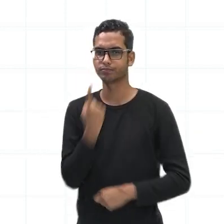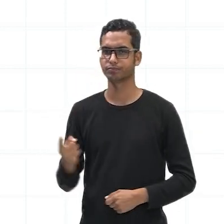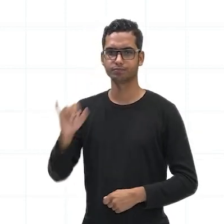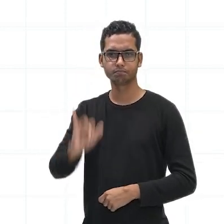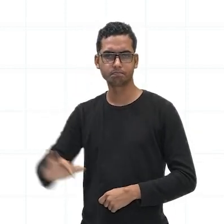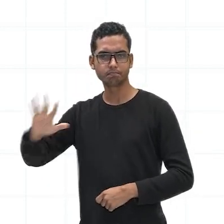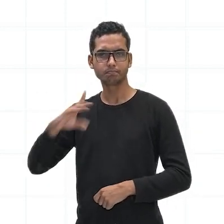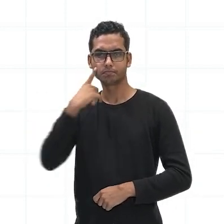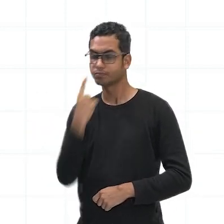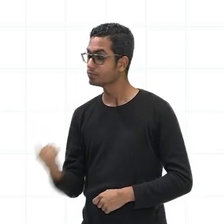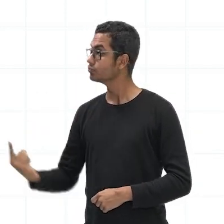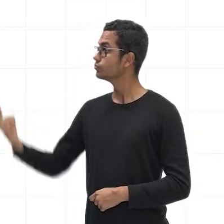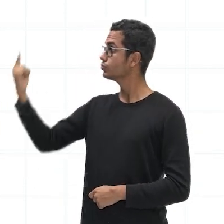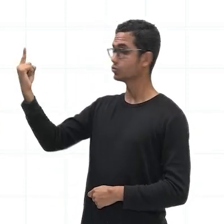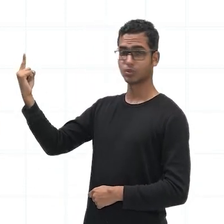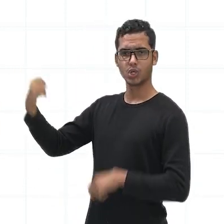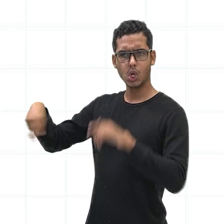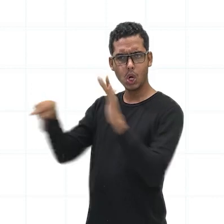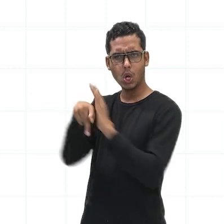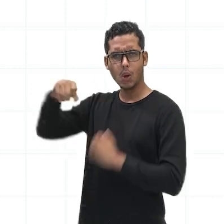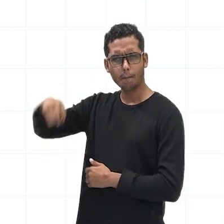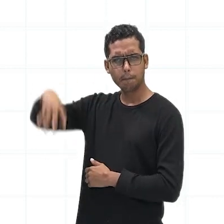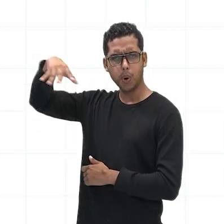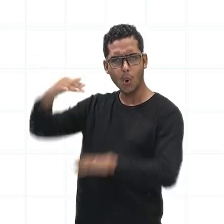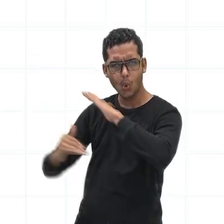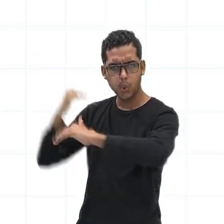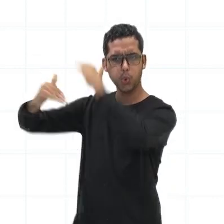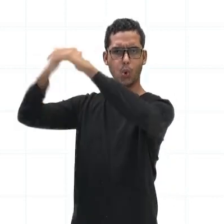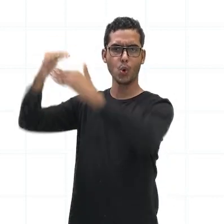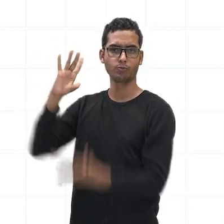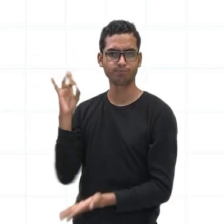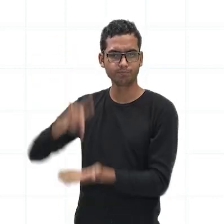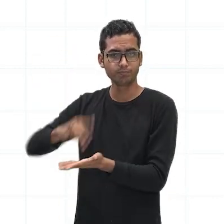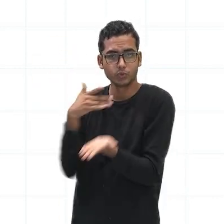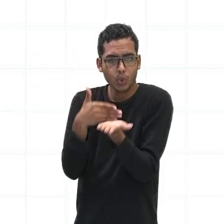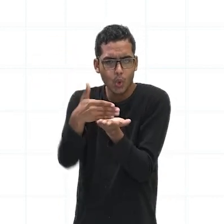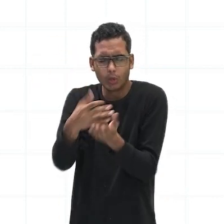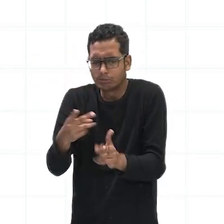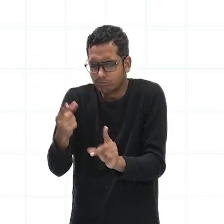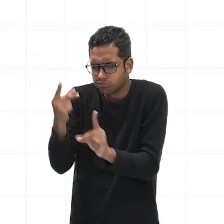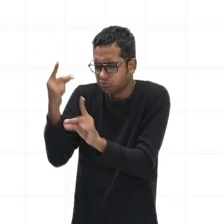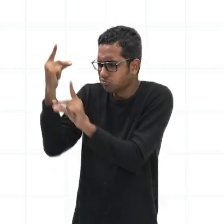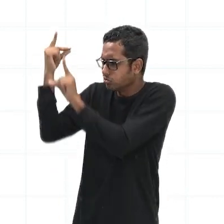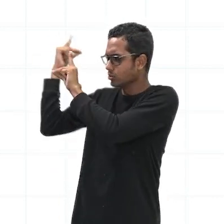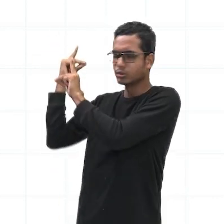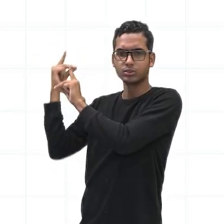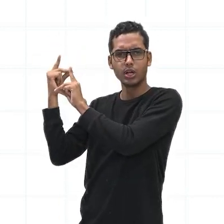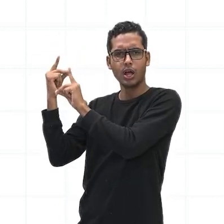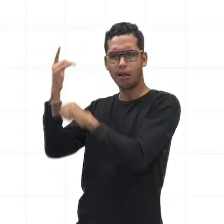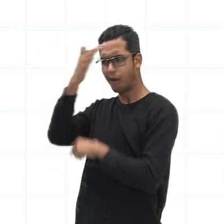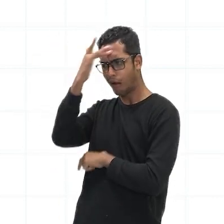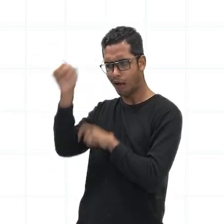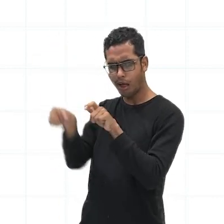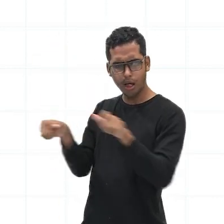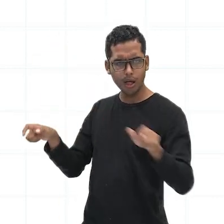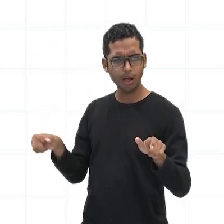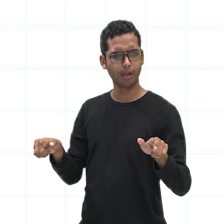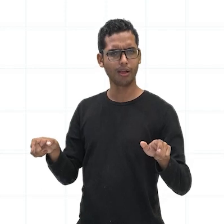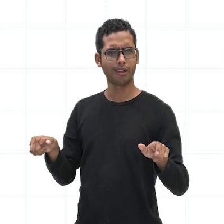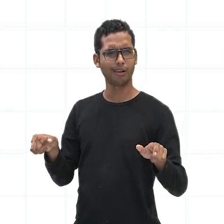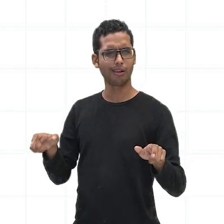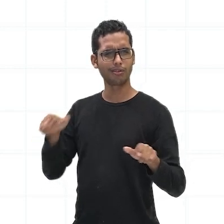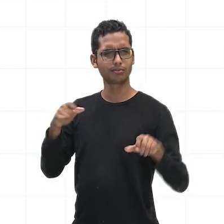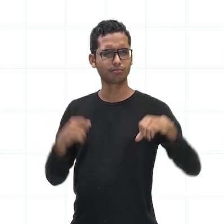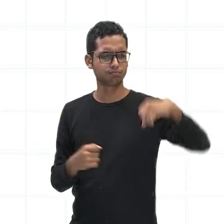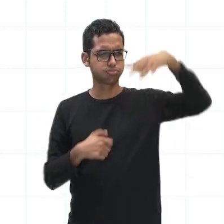imagem, com a evolução da luz, E inicialmente, há muitos anos, as pessoas não tinham acesso